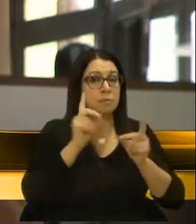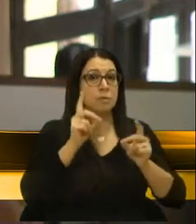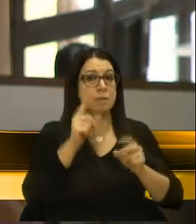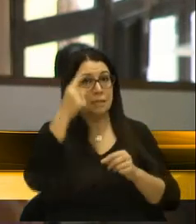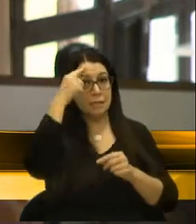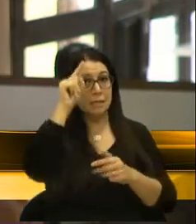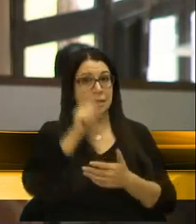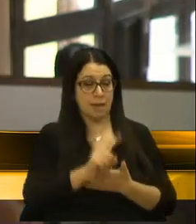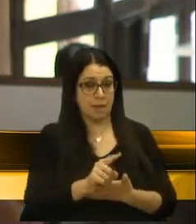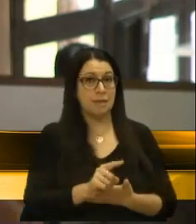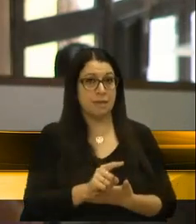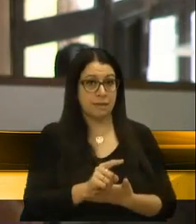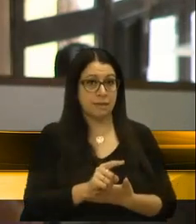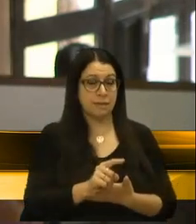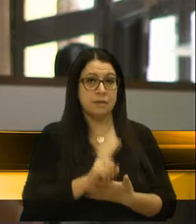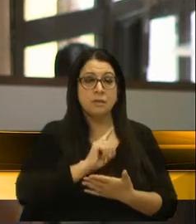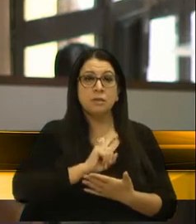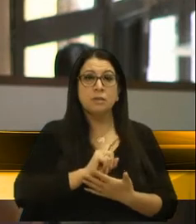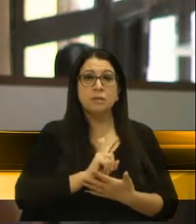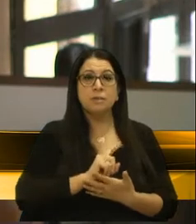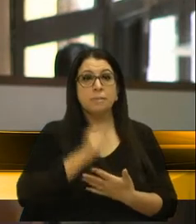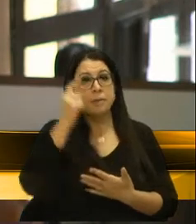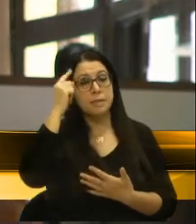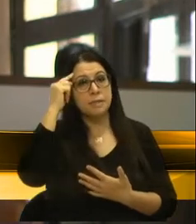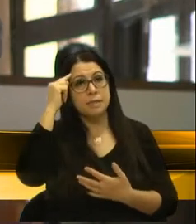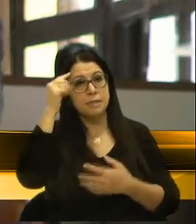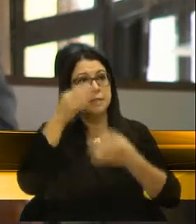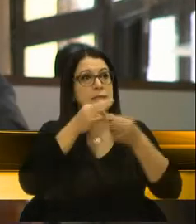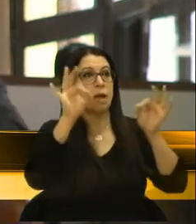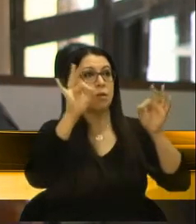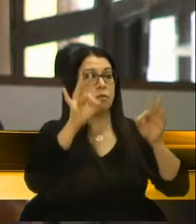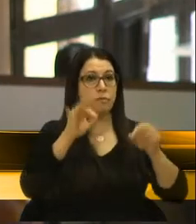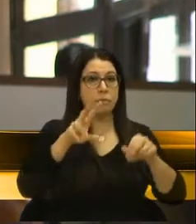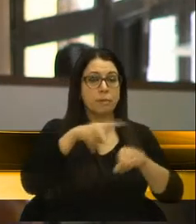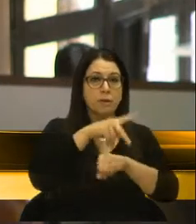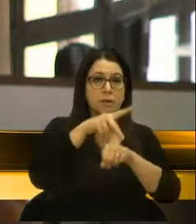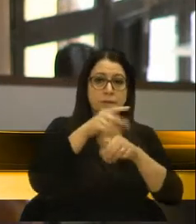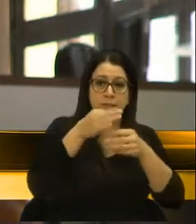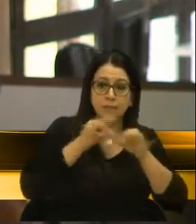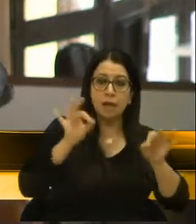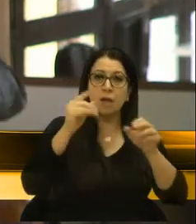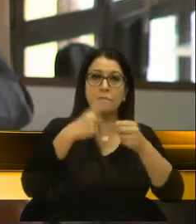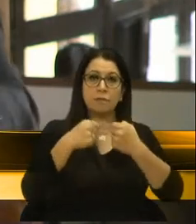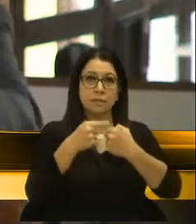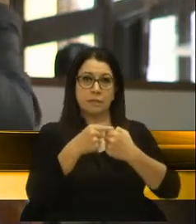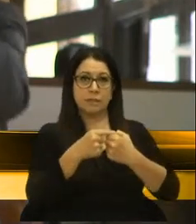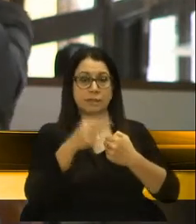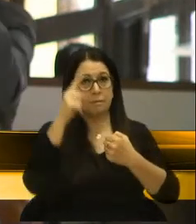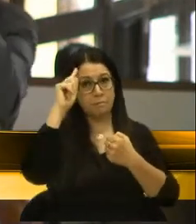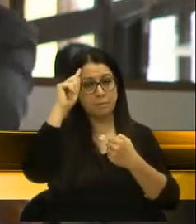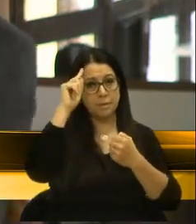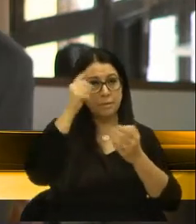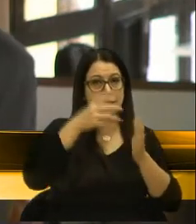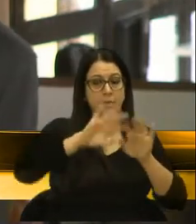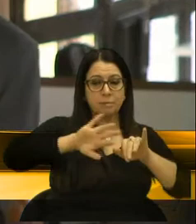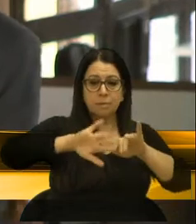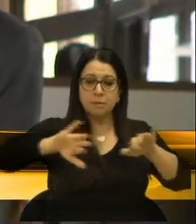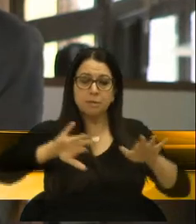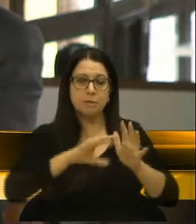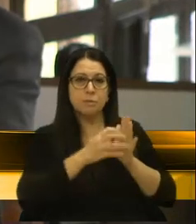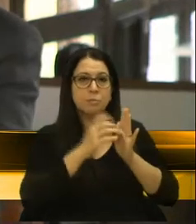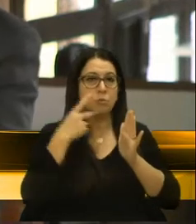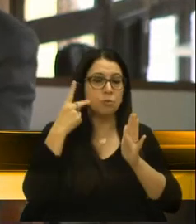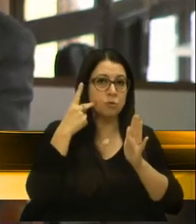ideia de ídolos que salvam a pátria, que salvam a cidade, e a demonização dos partidos, que na nossa essência política devem